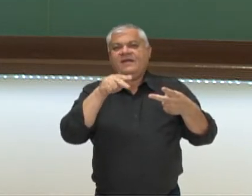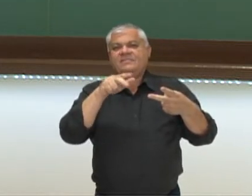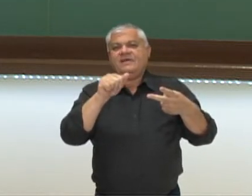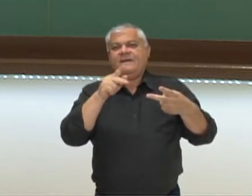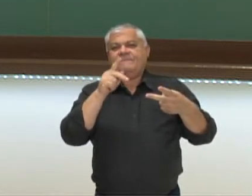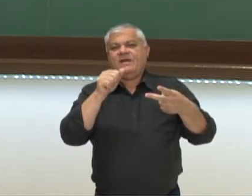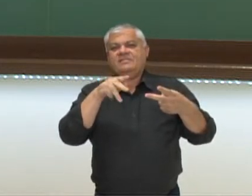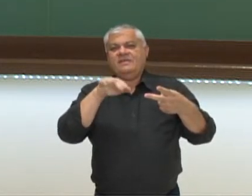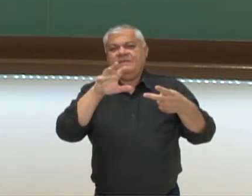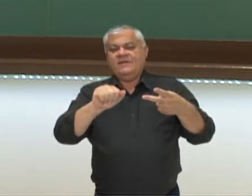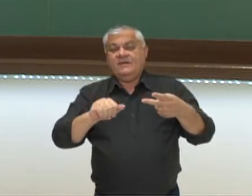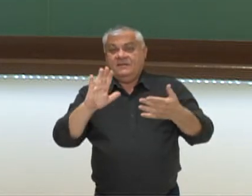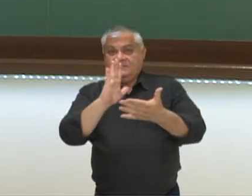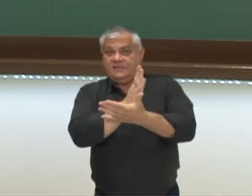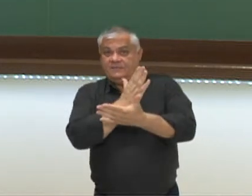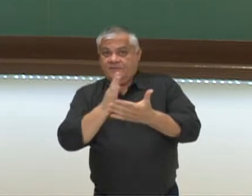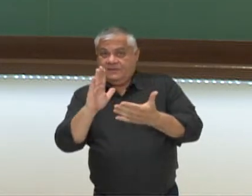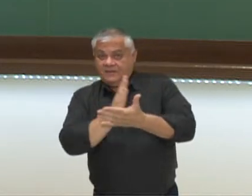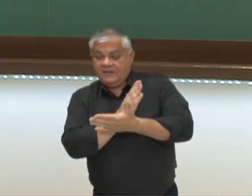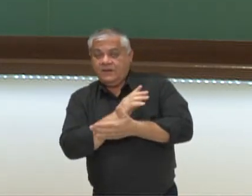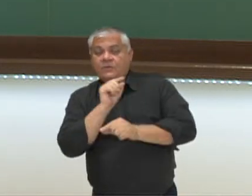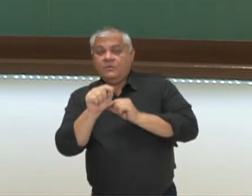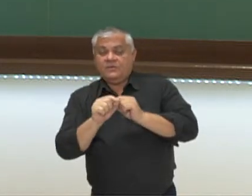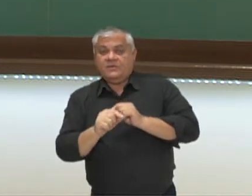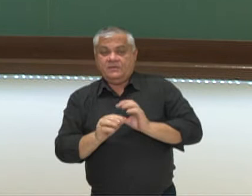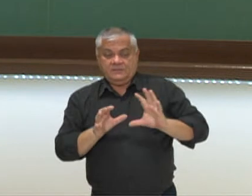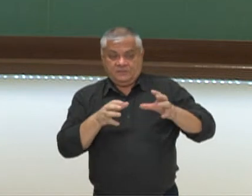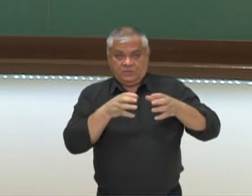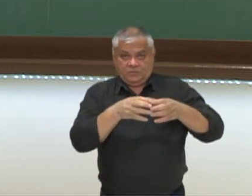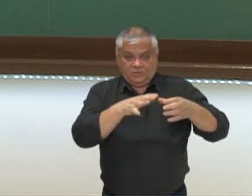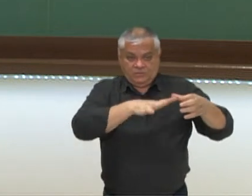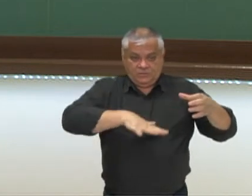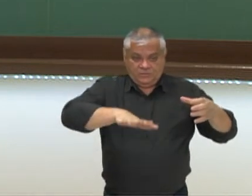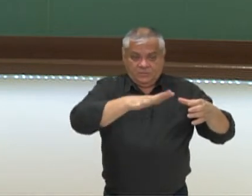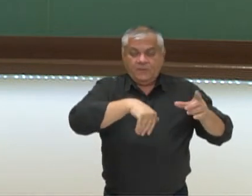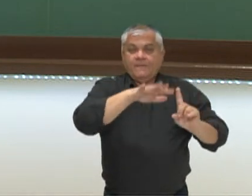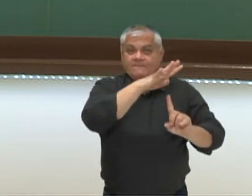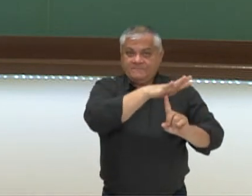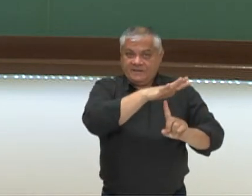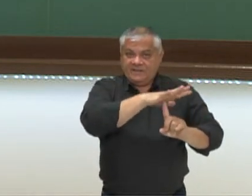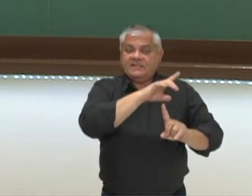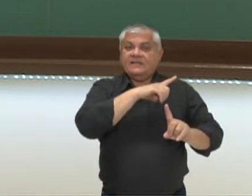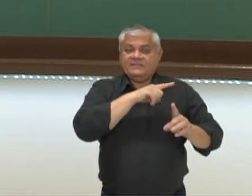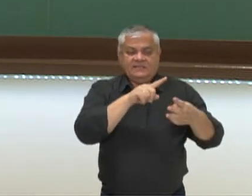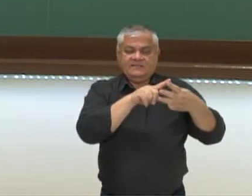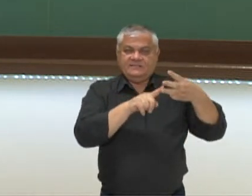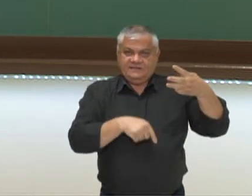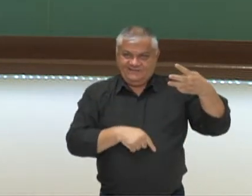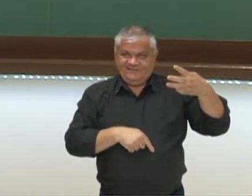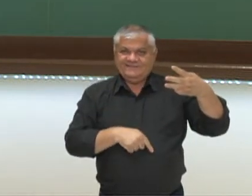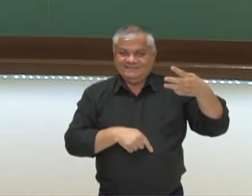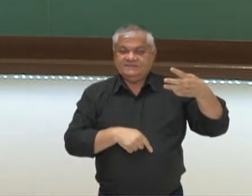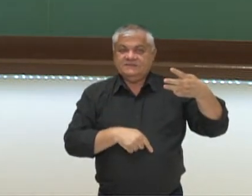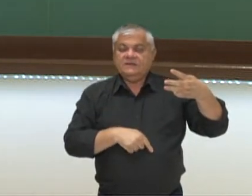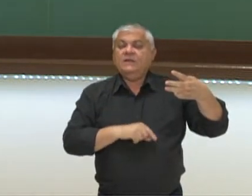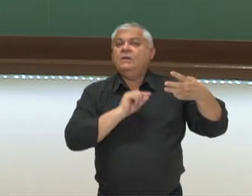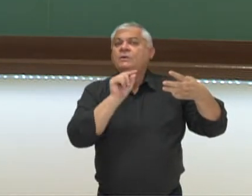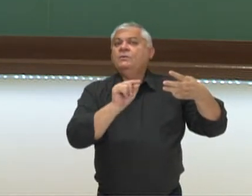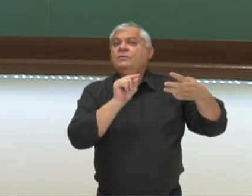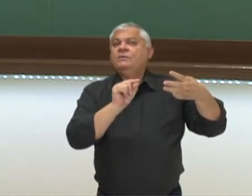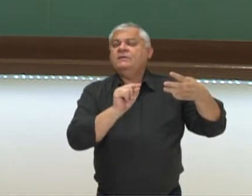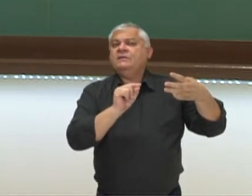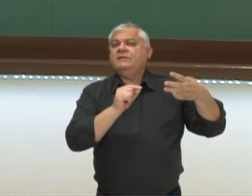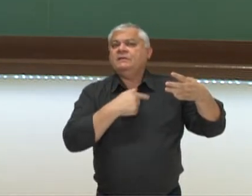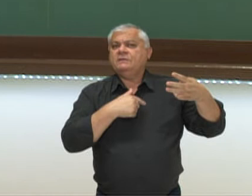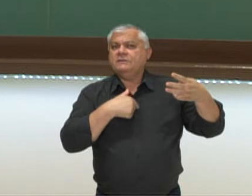falamos nessa divisão, nós vamos perceber que a bacia hidrográfica do Paraná, ela também é dividida em 3 porções. E aqui vale um destaque